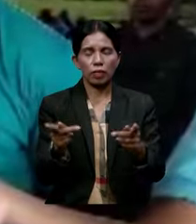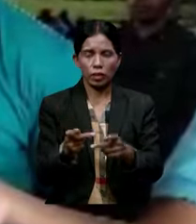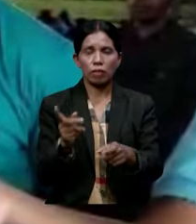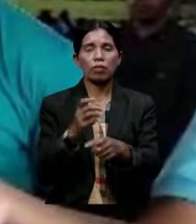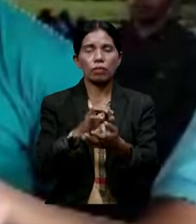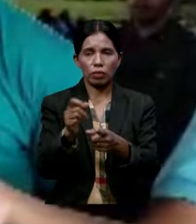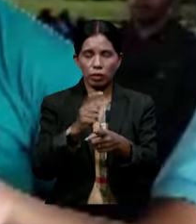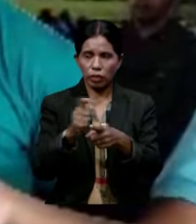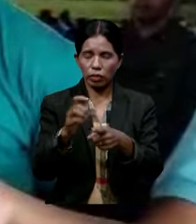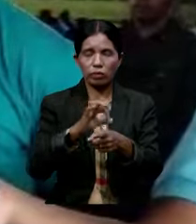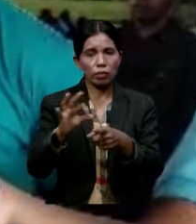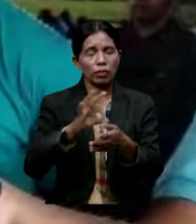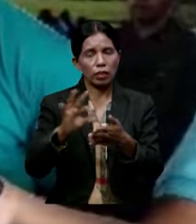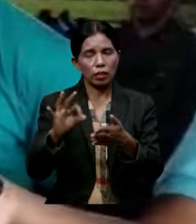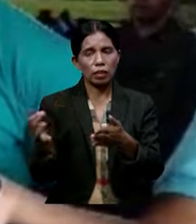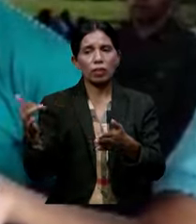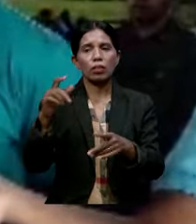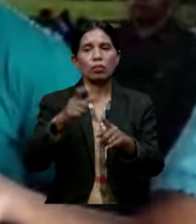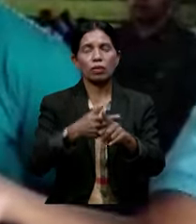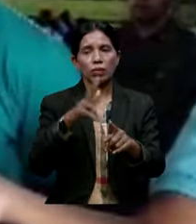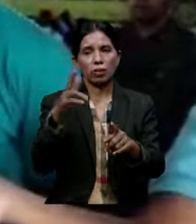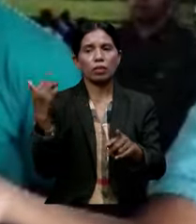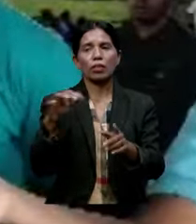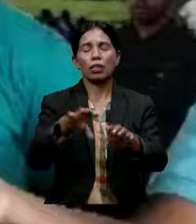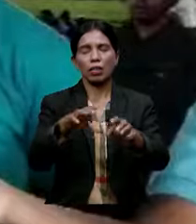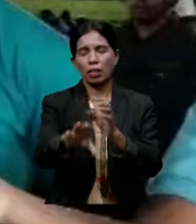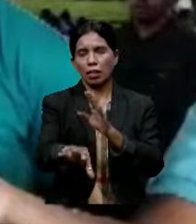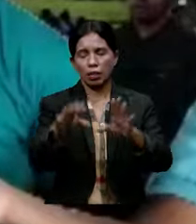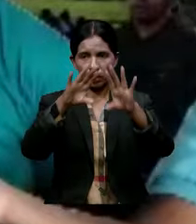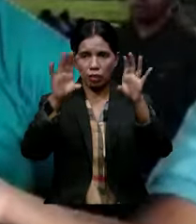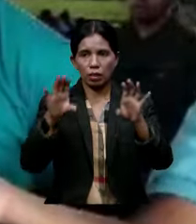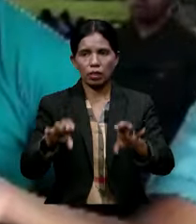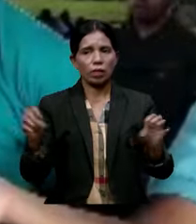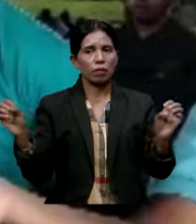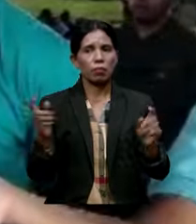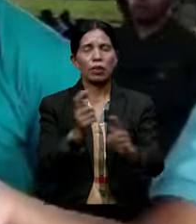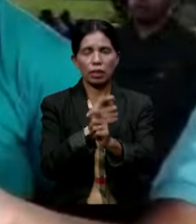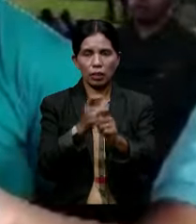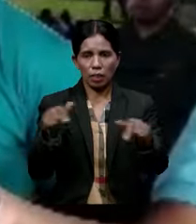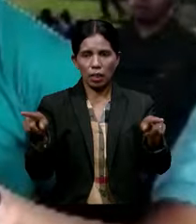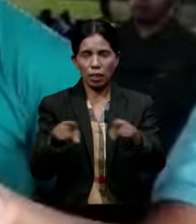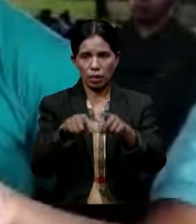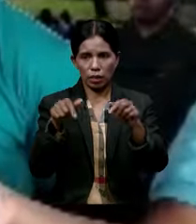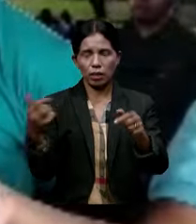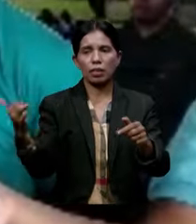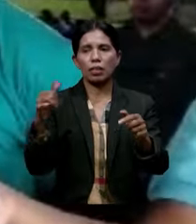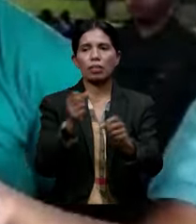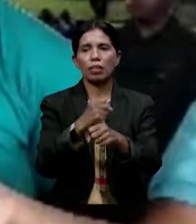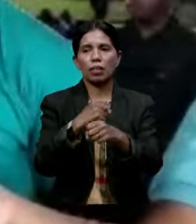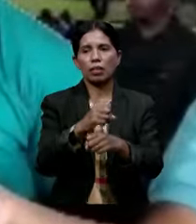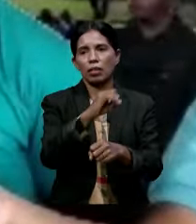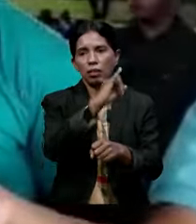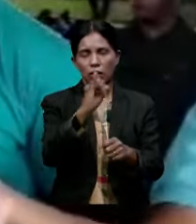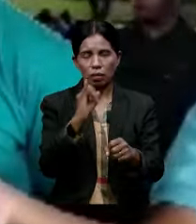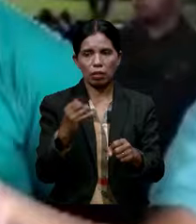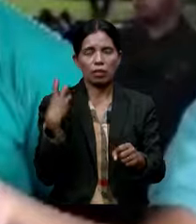a formação durante o fulantouro, se retam certificado, se retuíram a teste de ano. Se irá mais halo entrevista, depois